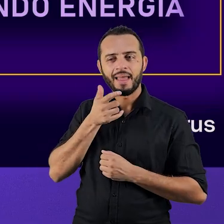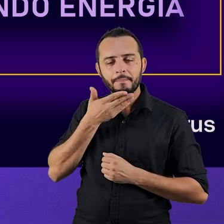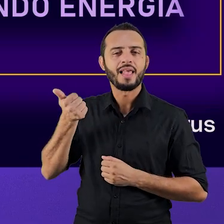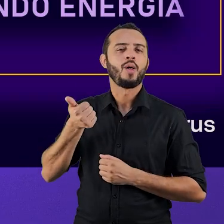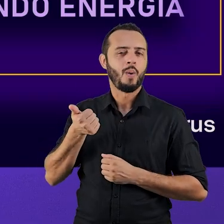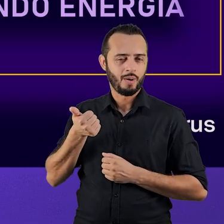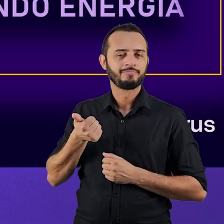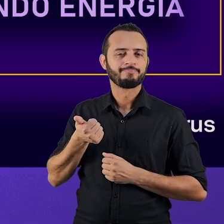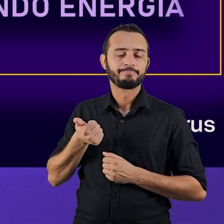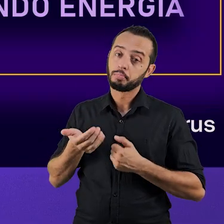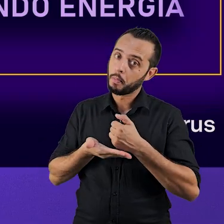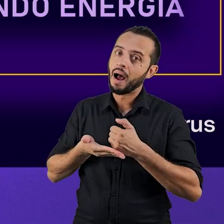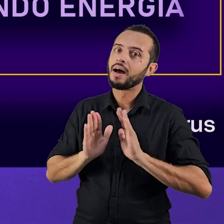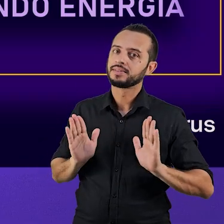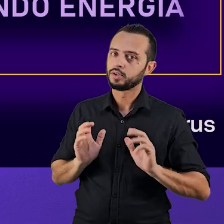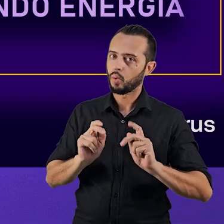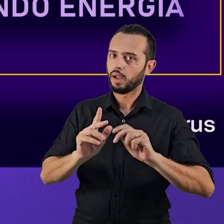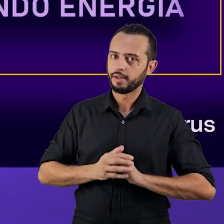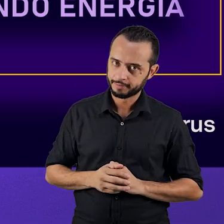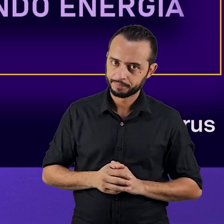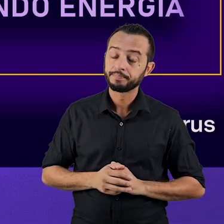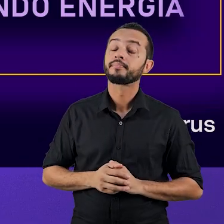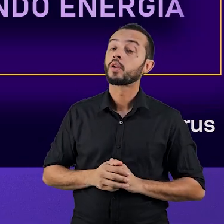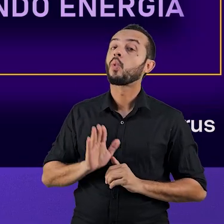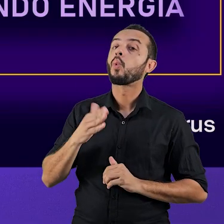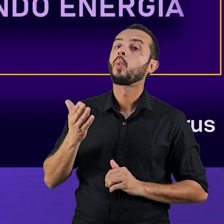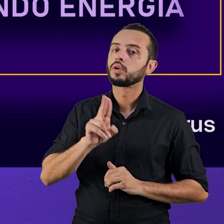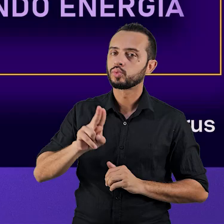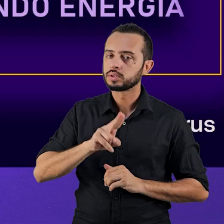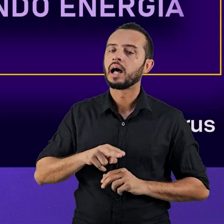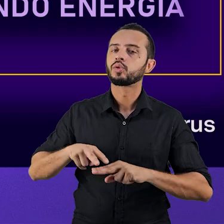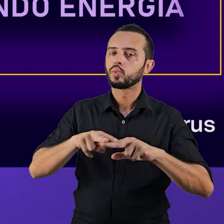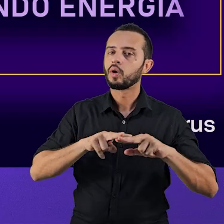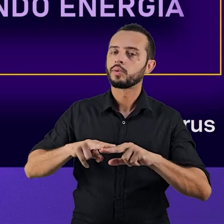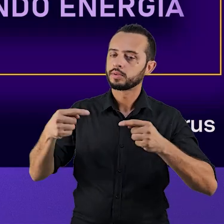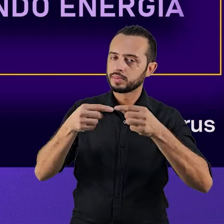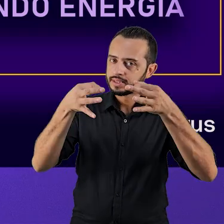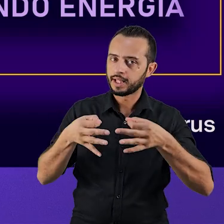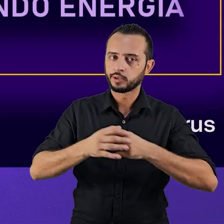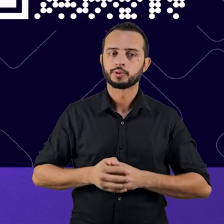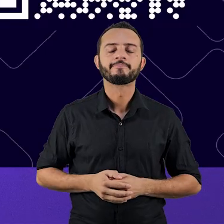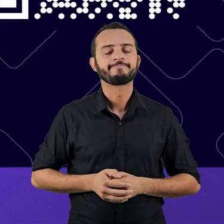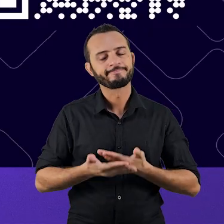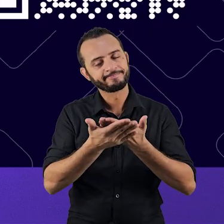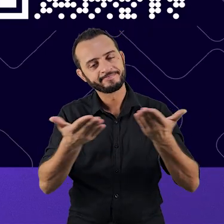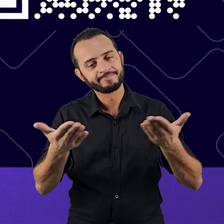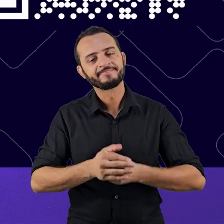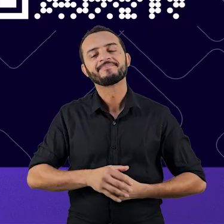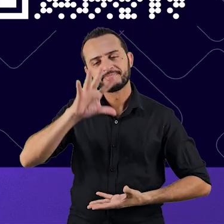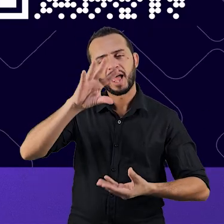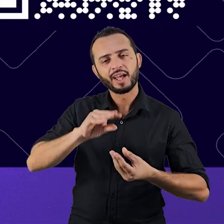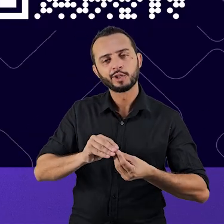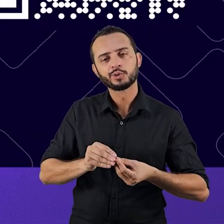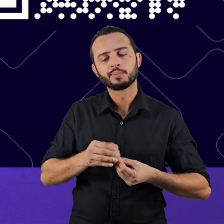mais eficiente por princípio, tá? Quando utilizados os algoritmos apropriados. Senhores, é